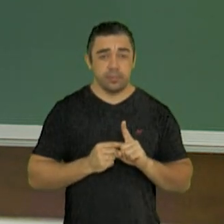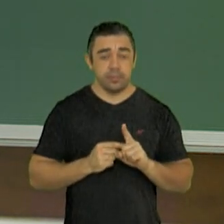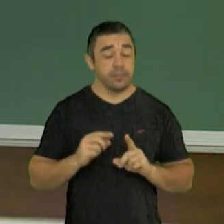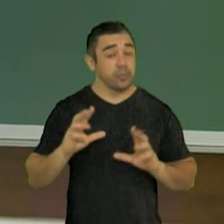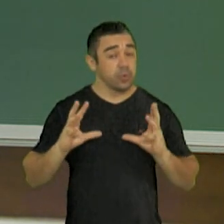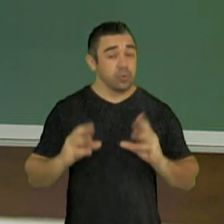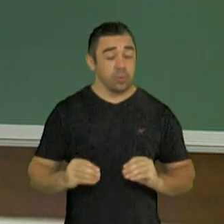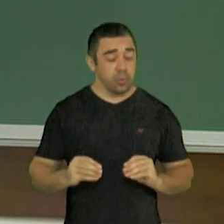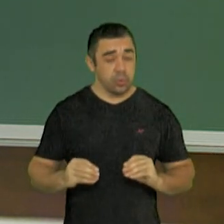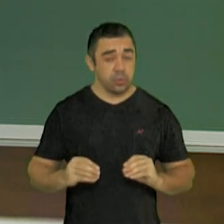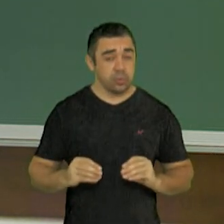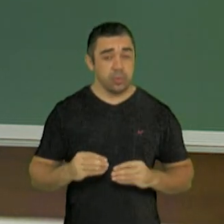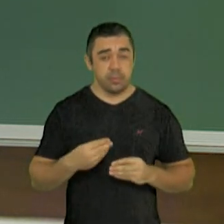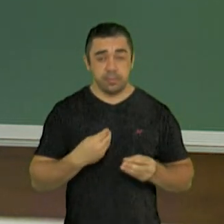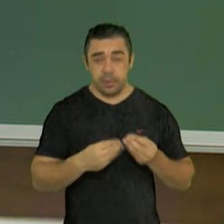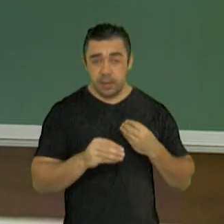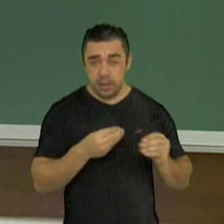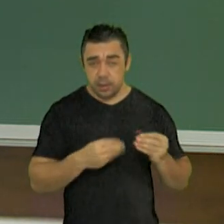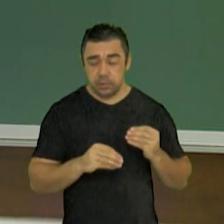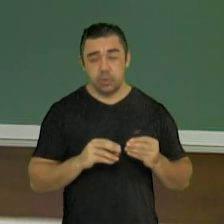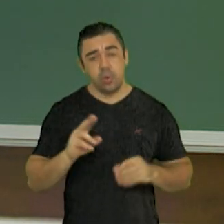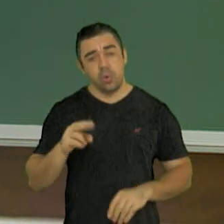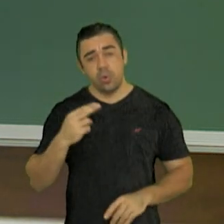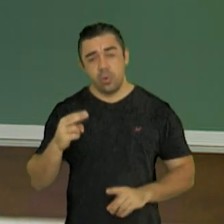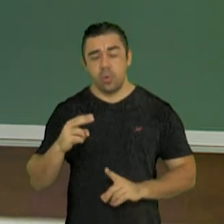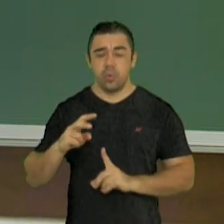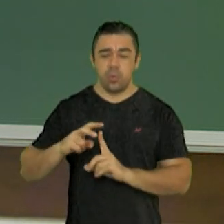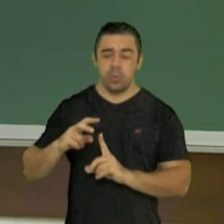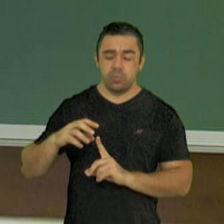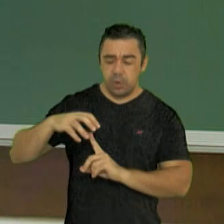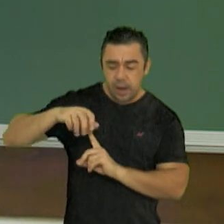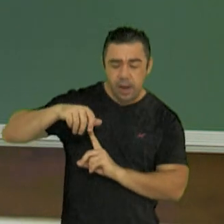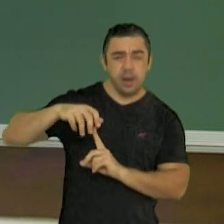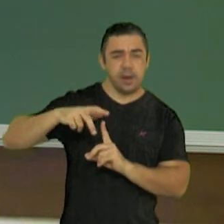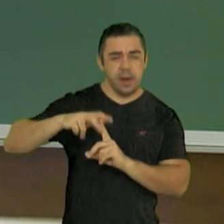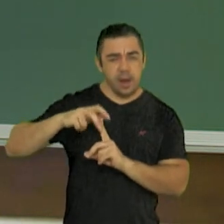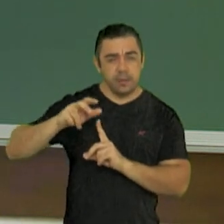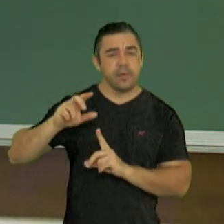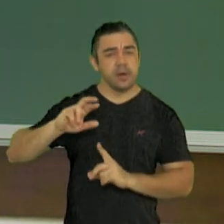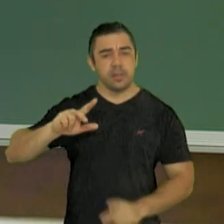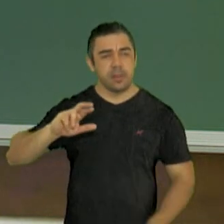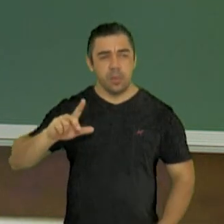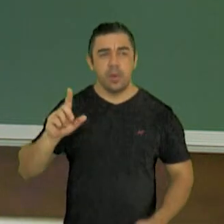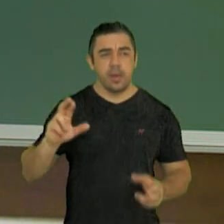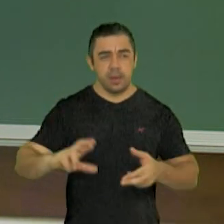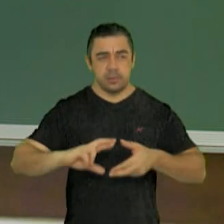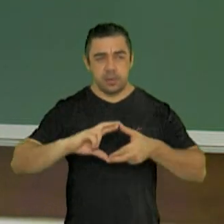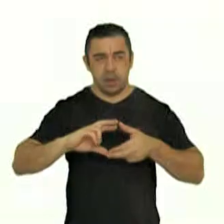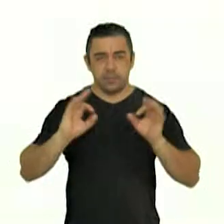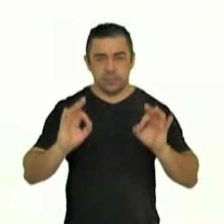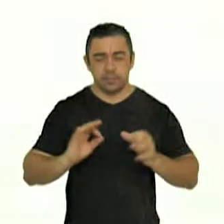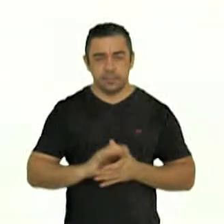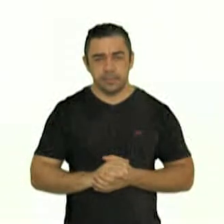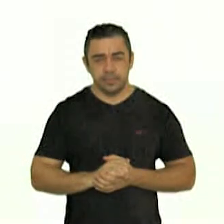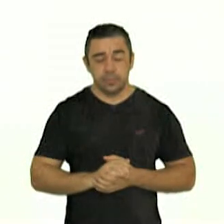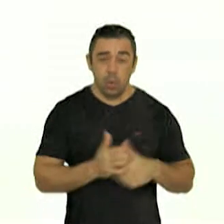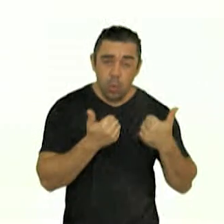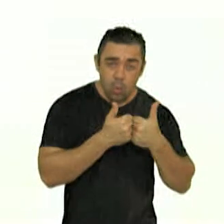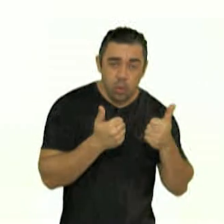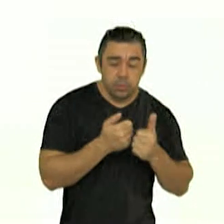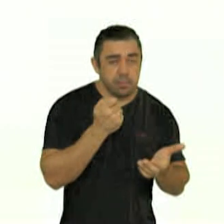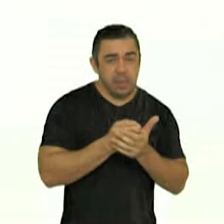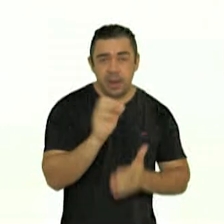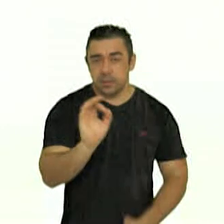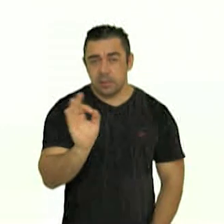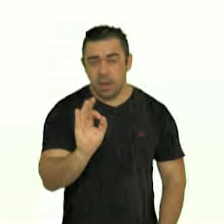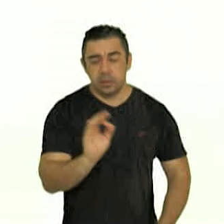todo material plástico ou garrafas de vidro, mesmo alguns tipos de vidro, elas não são recicláveis. O ônibus a tarifa zero